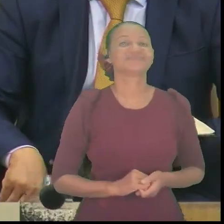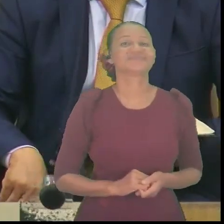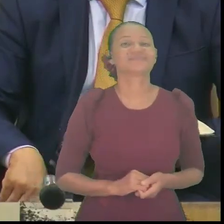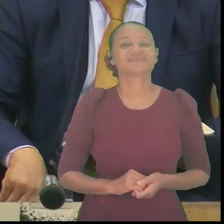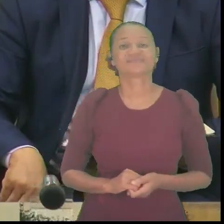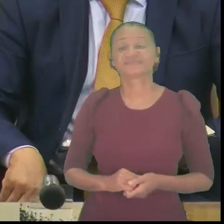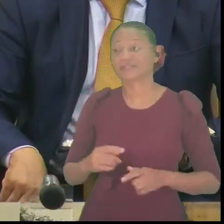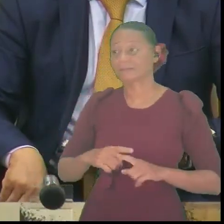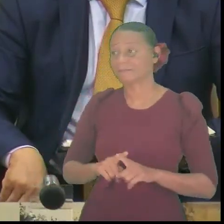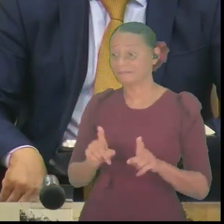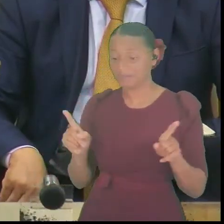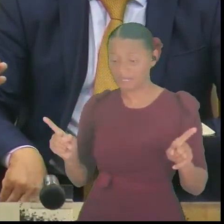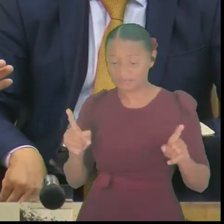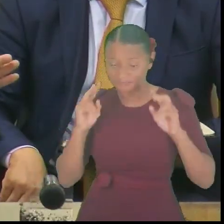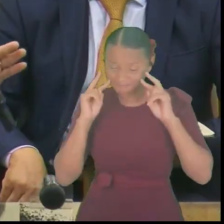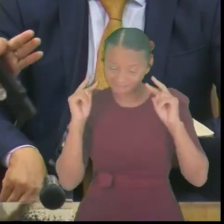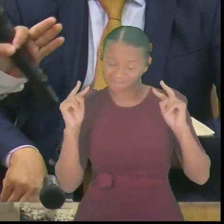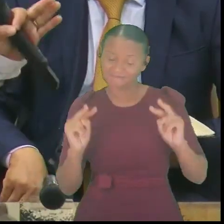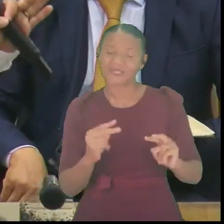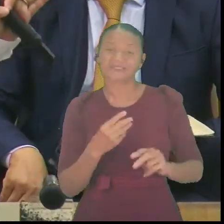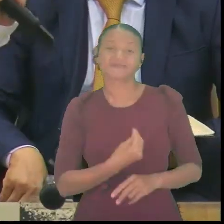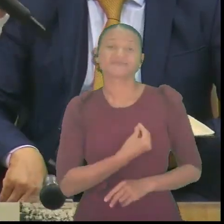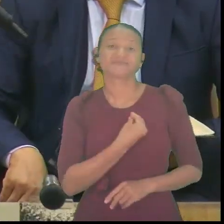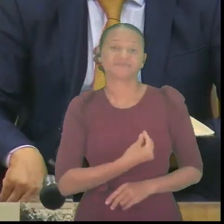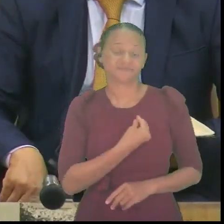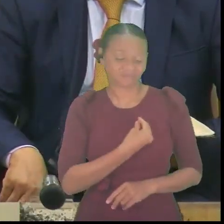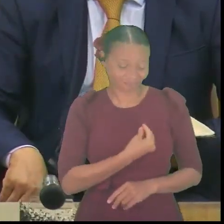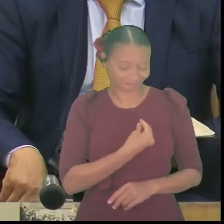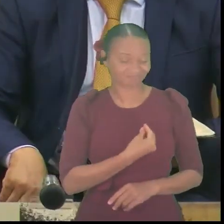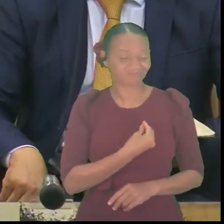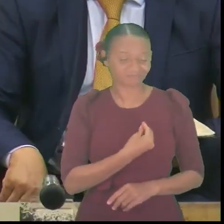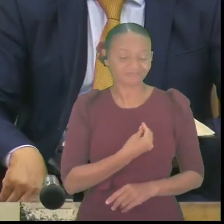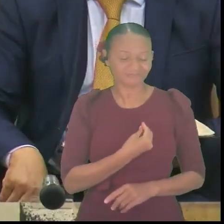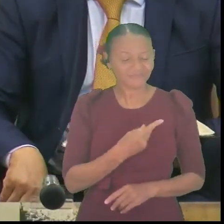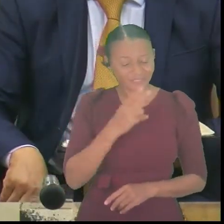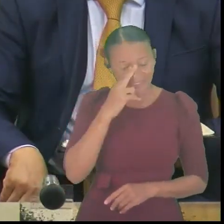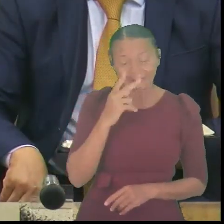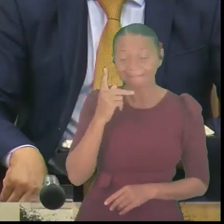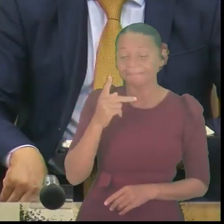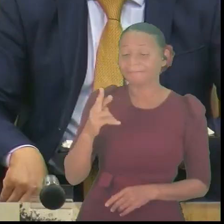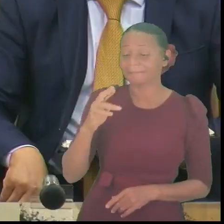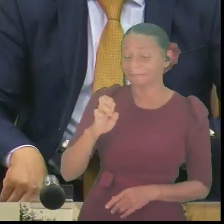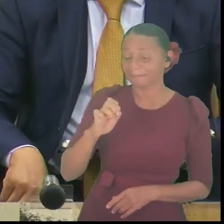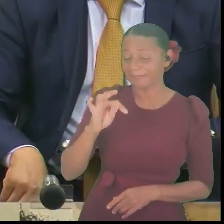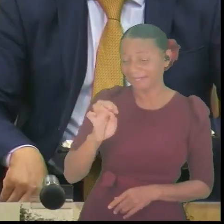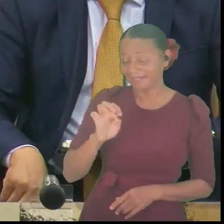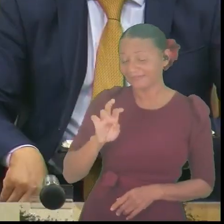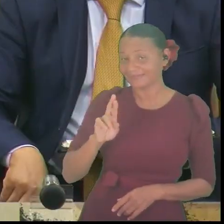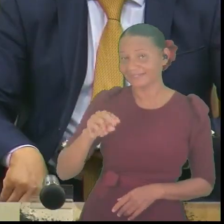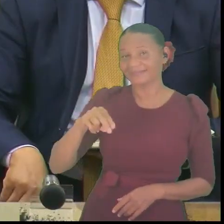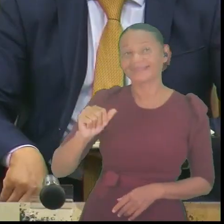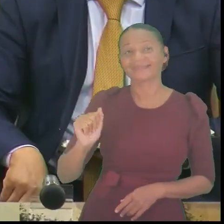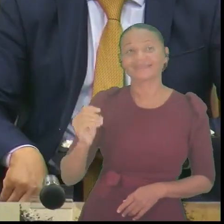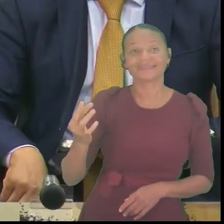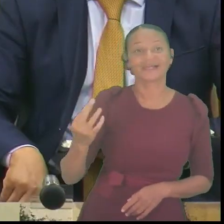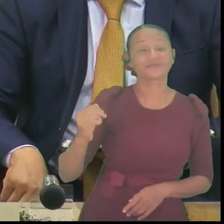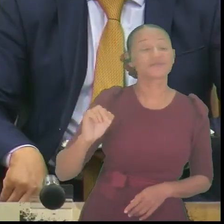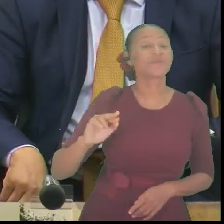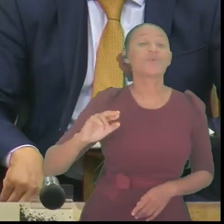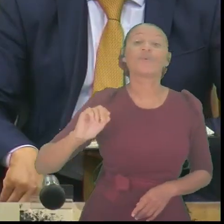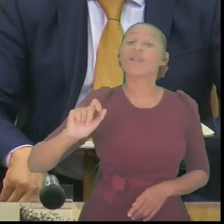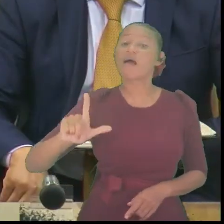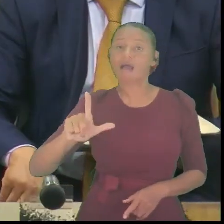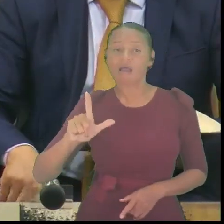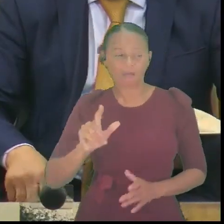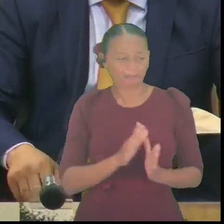Mas viver a vida de crente é viver uma vida preternatural. Sabe por quê? Porque a Bíblia disse tudo que a